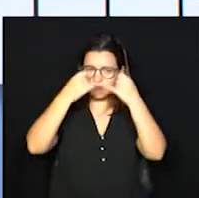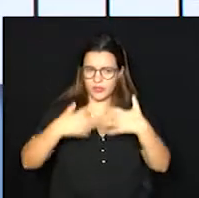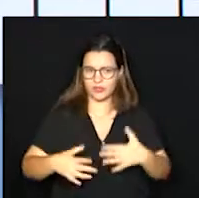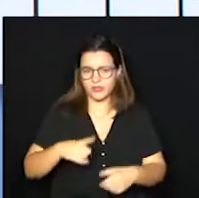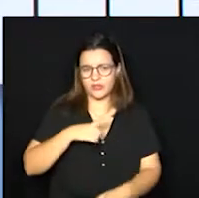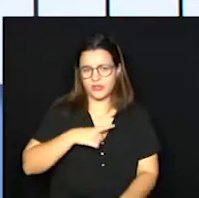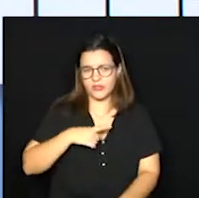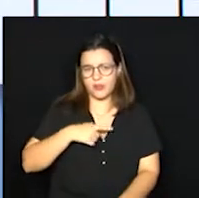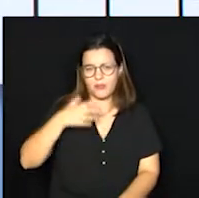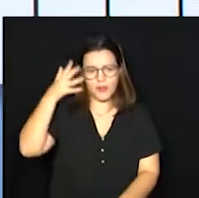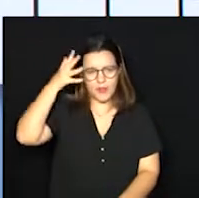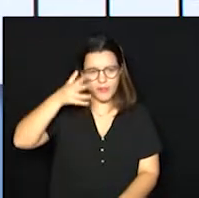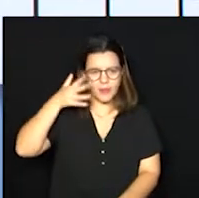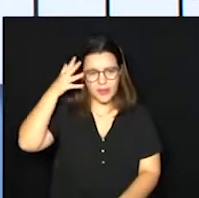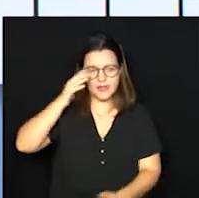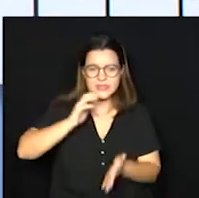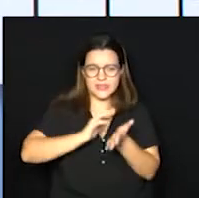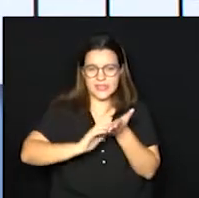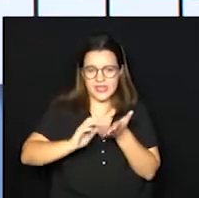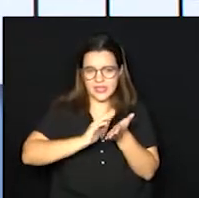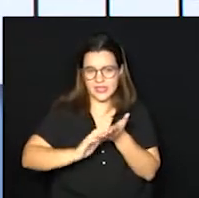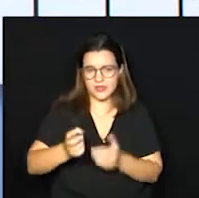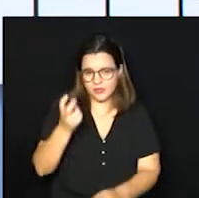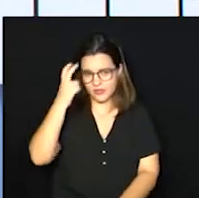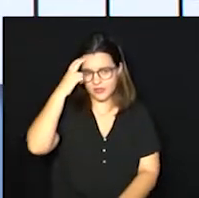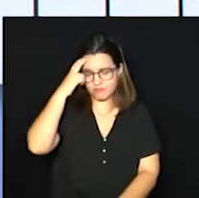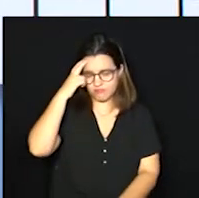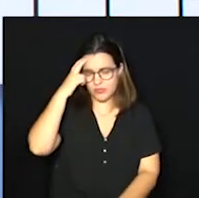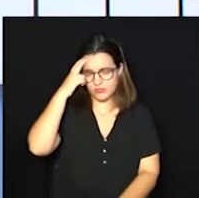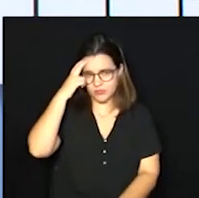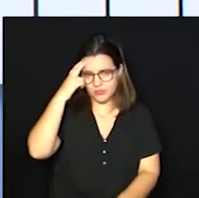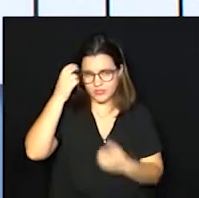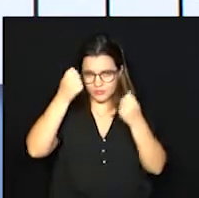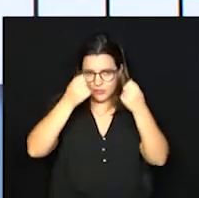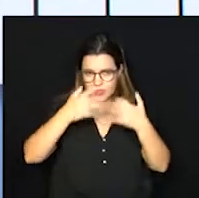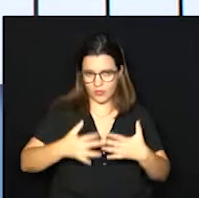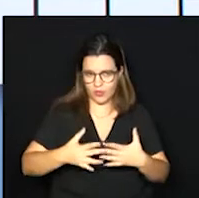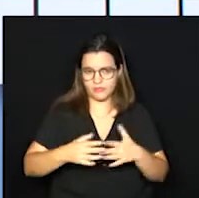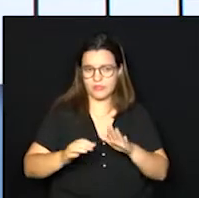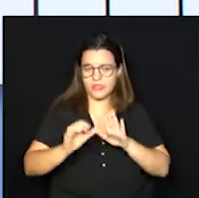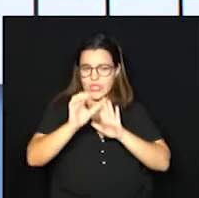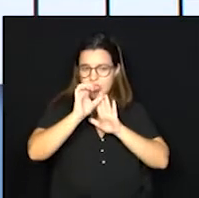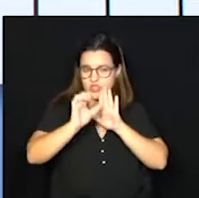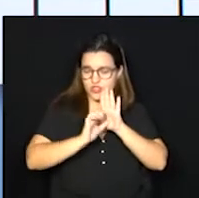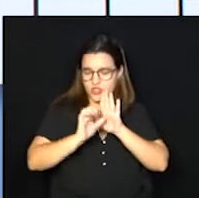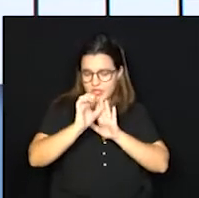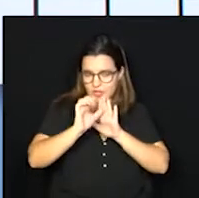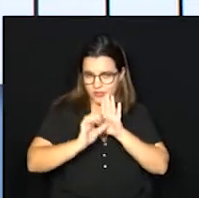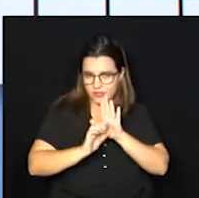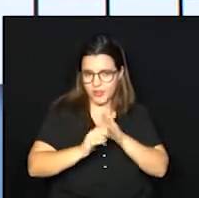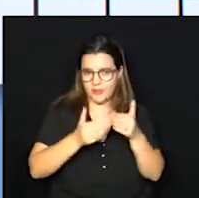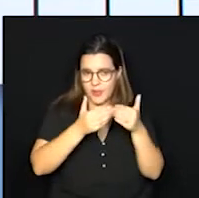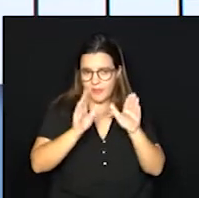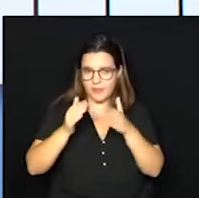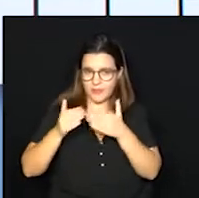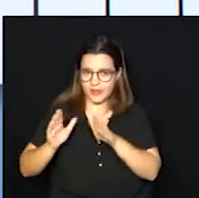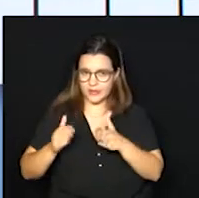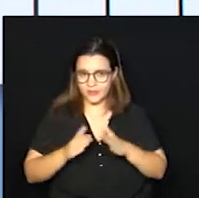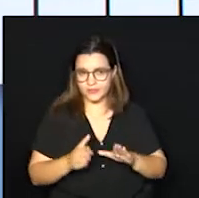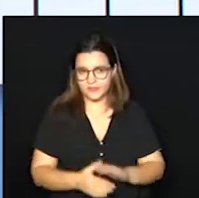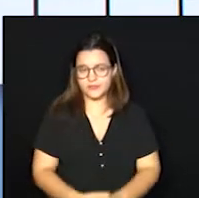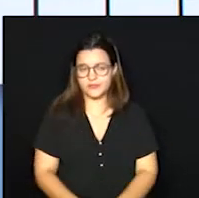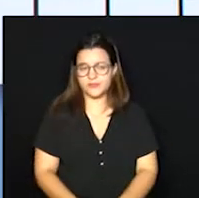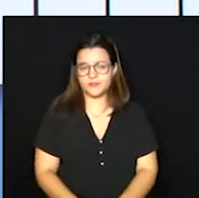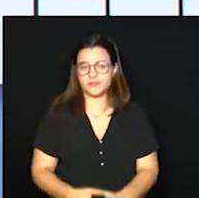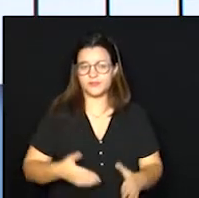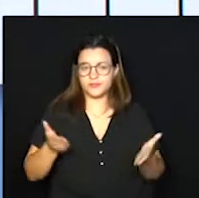coletiva, onde o secretário de Cultura, Ney Carrasco, foi falando dos editais e também dessa abertura. Olha só.